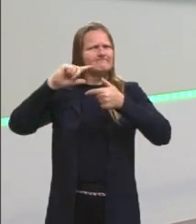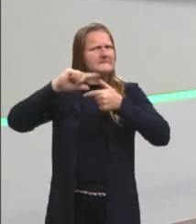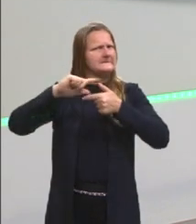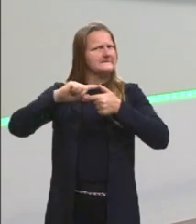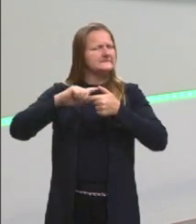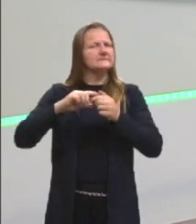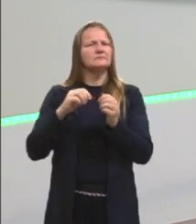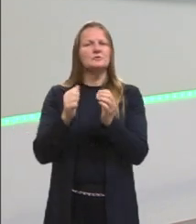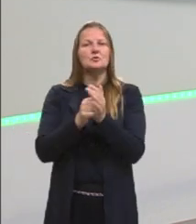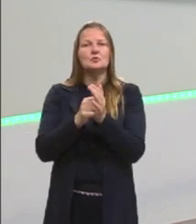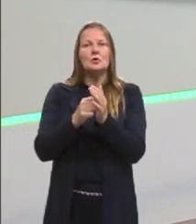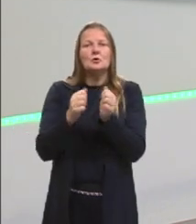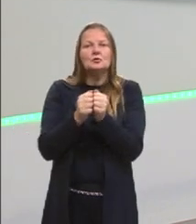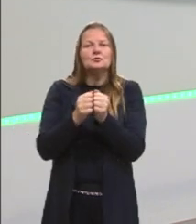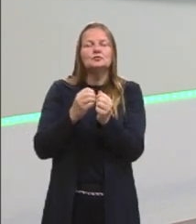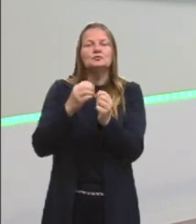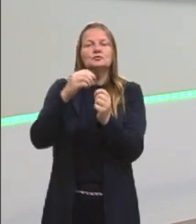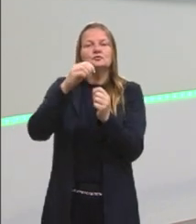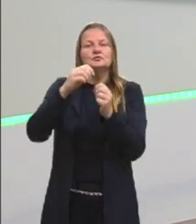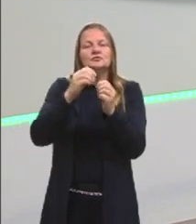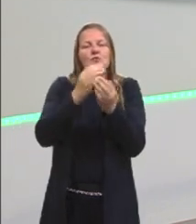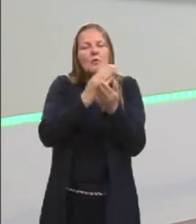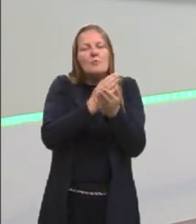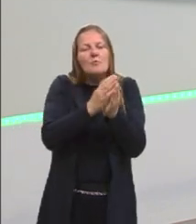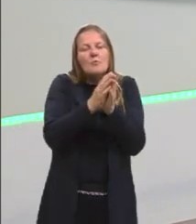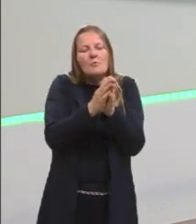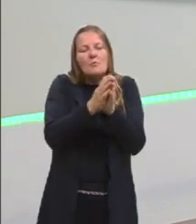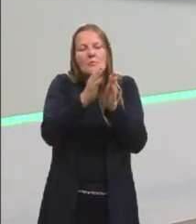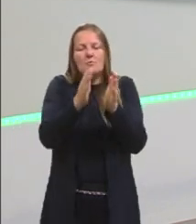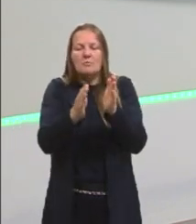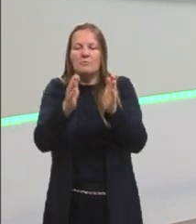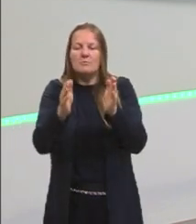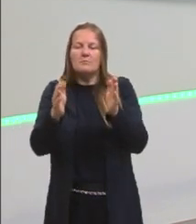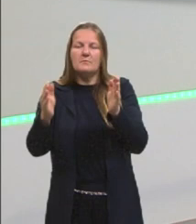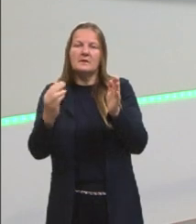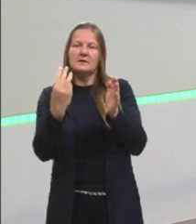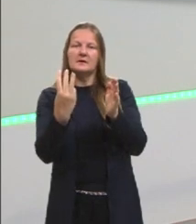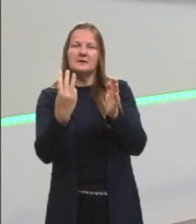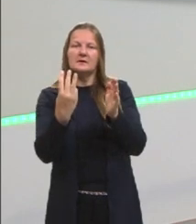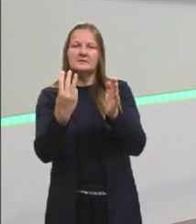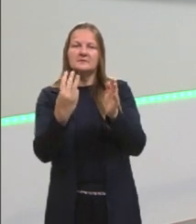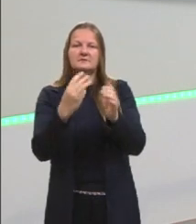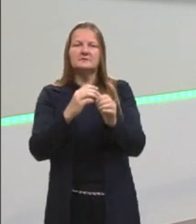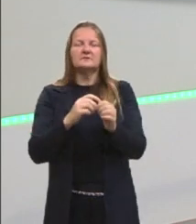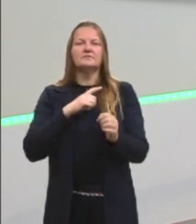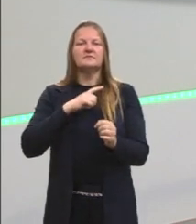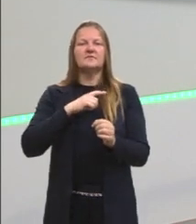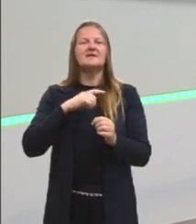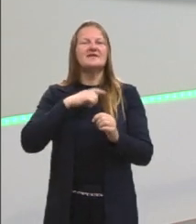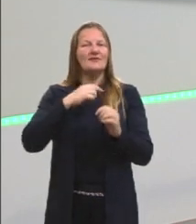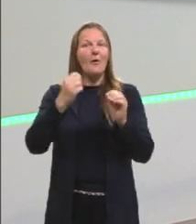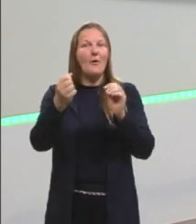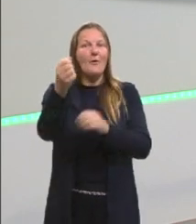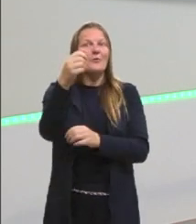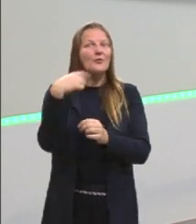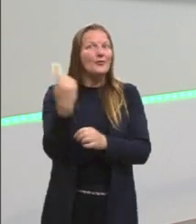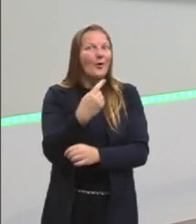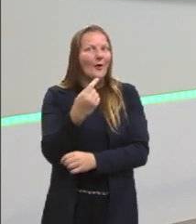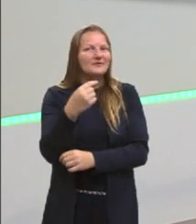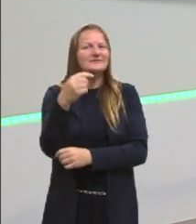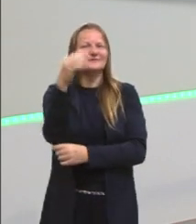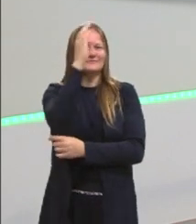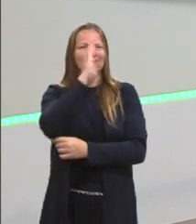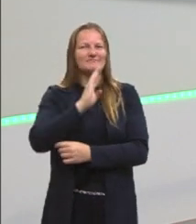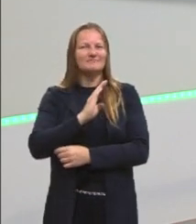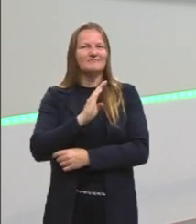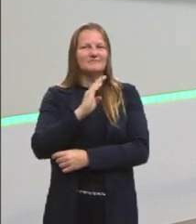sociedade nos três estágios né os lema da nossa bandeira Ordem e Progresso é um é uma vem